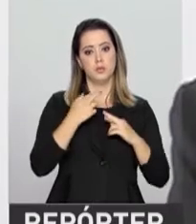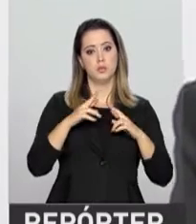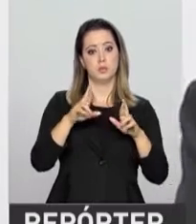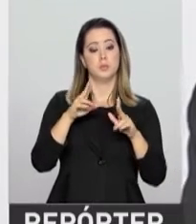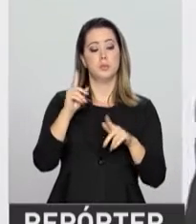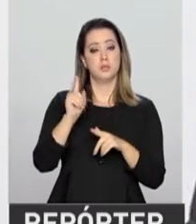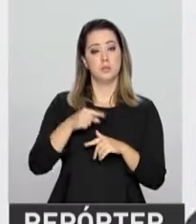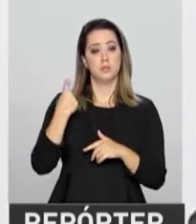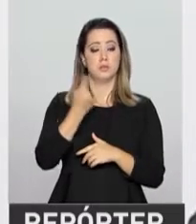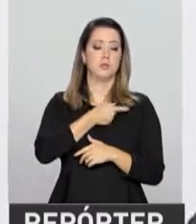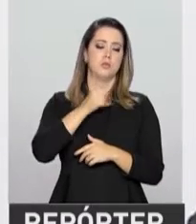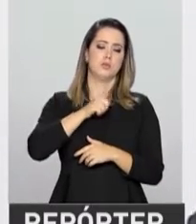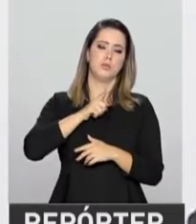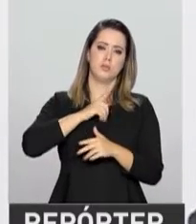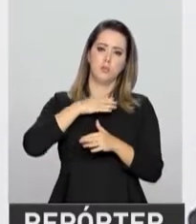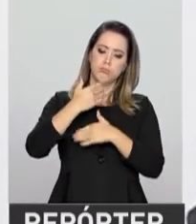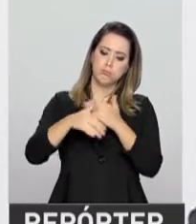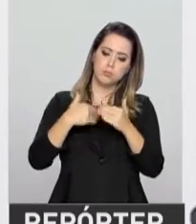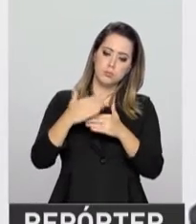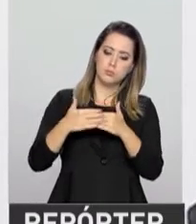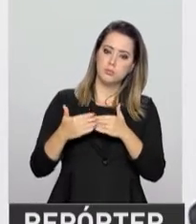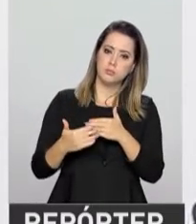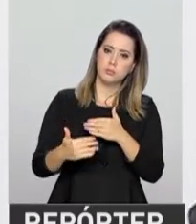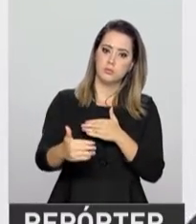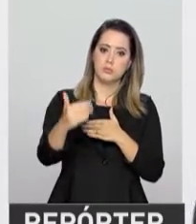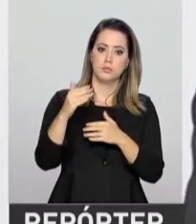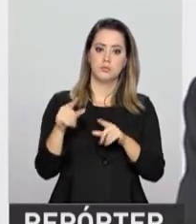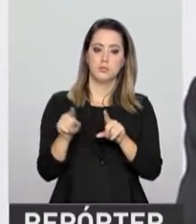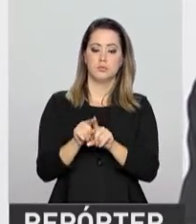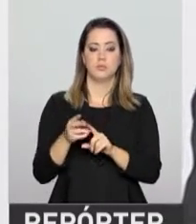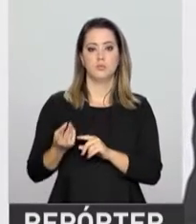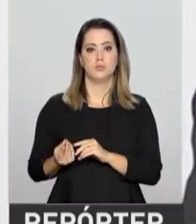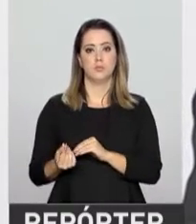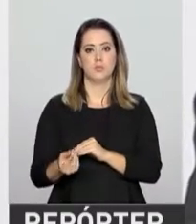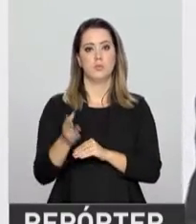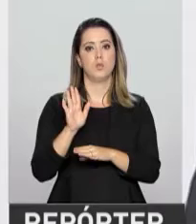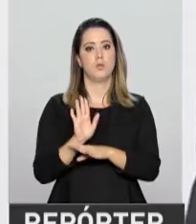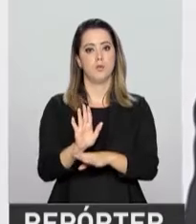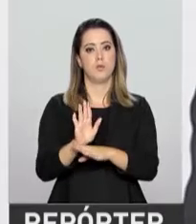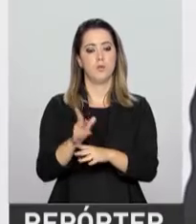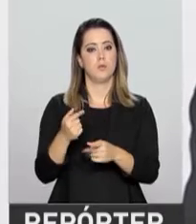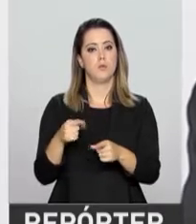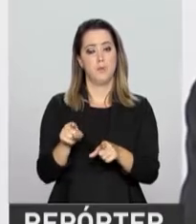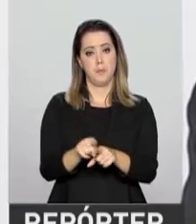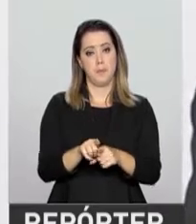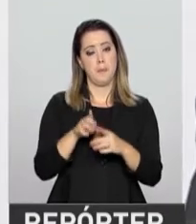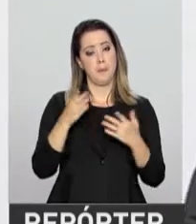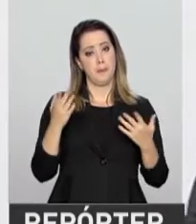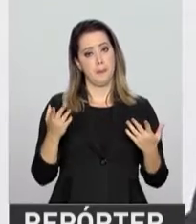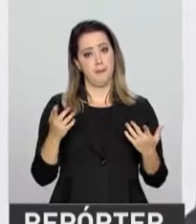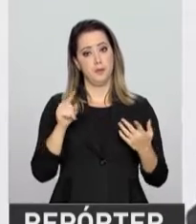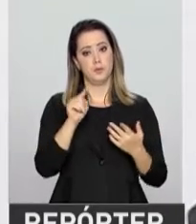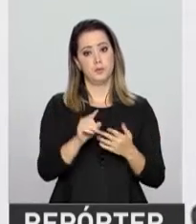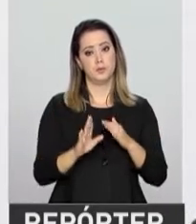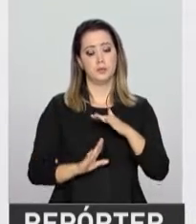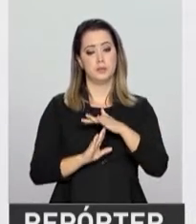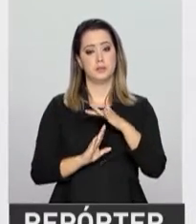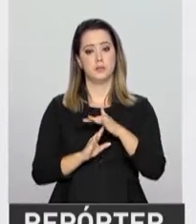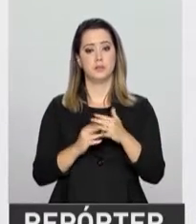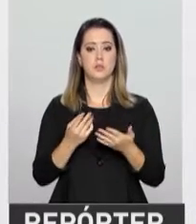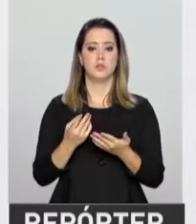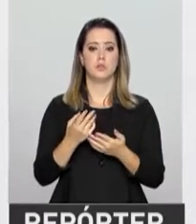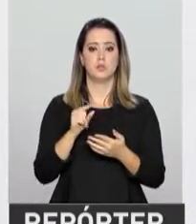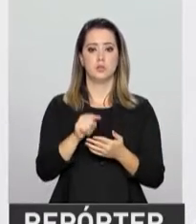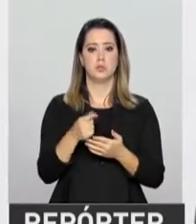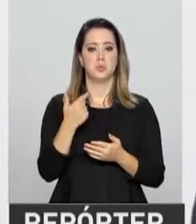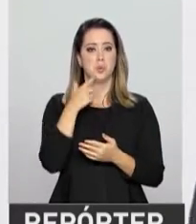é que nós tenhamos uma manutenção aí desse patamar. O fato é de que esse teto não vem